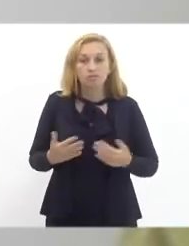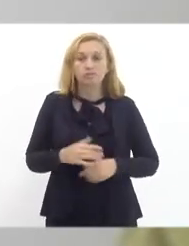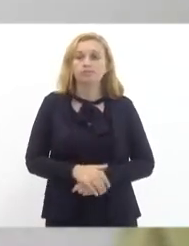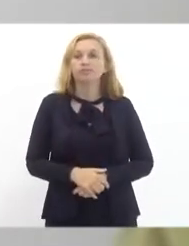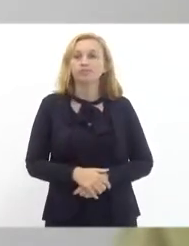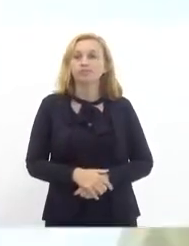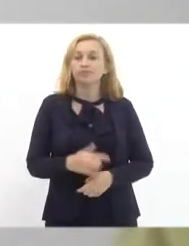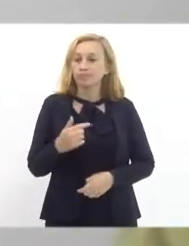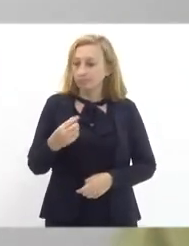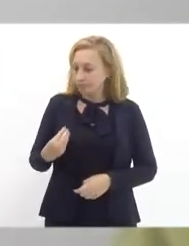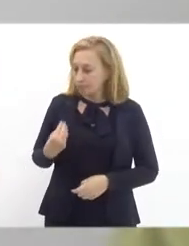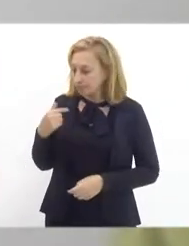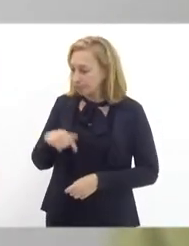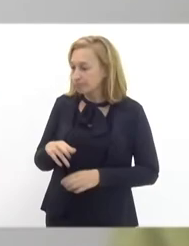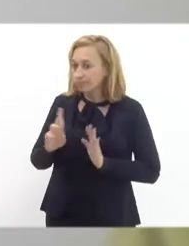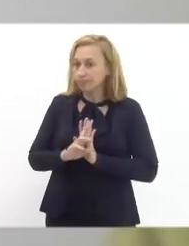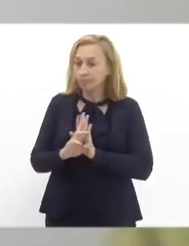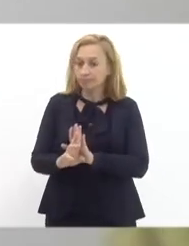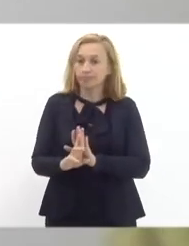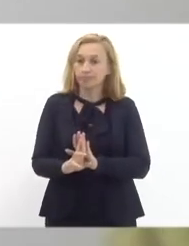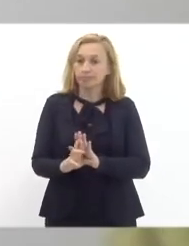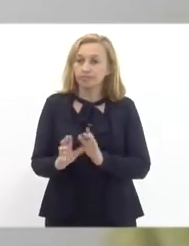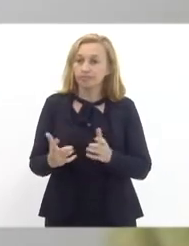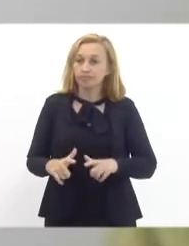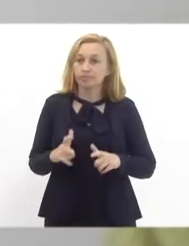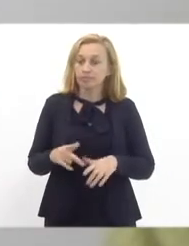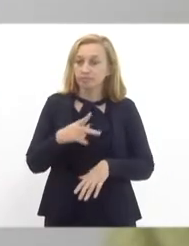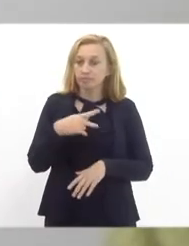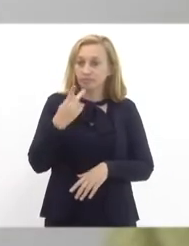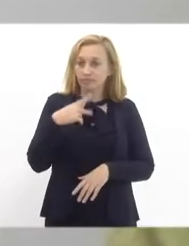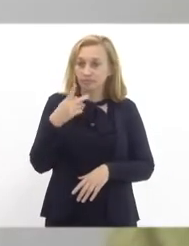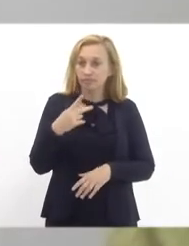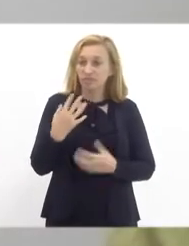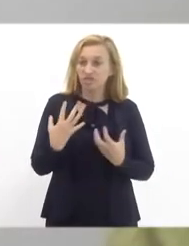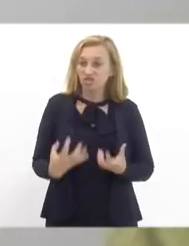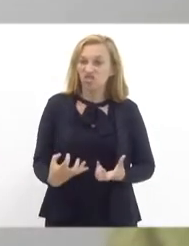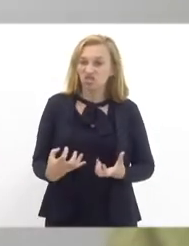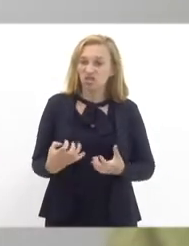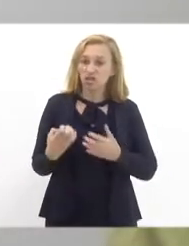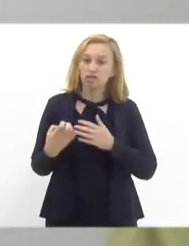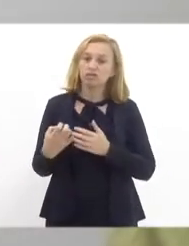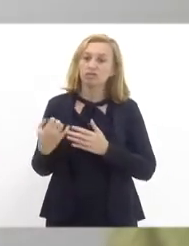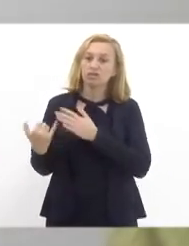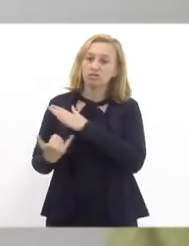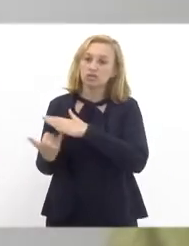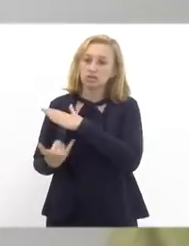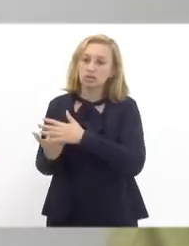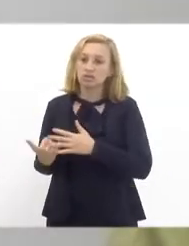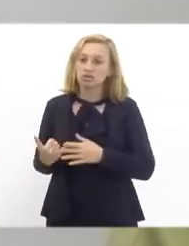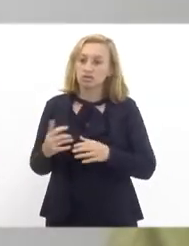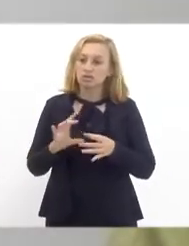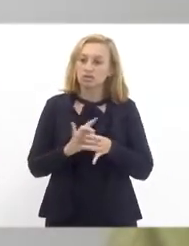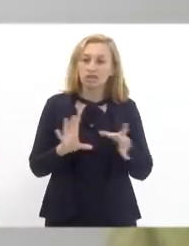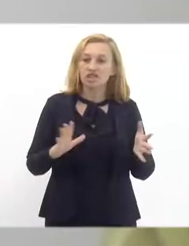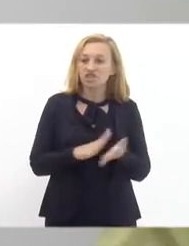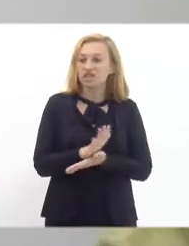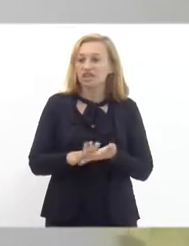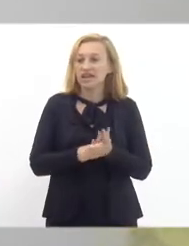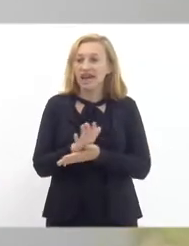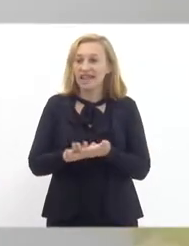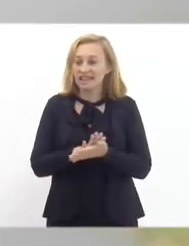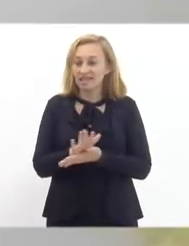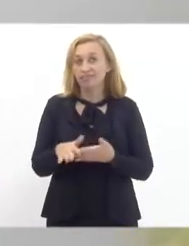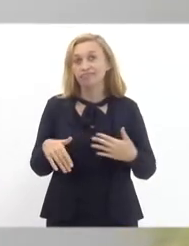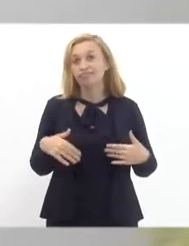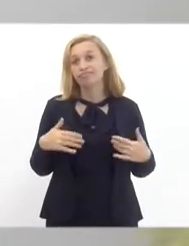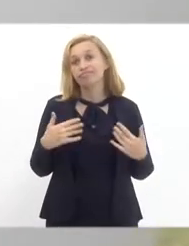Eu, como estou aqui, estou representando um órgão que muita gente fala que é um órgão chato, que não permite nada, não deixa nada, não deixa fazer